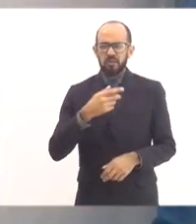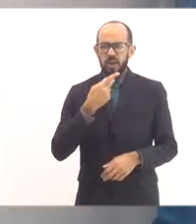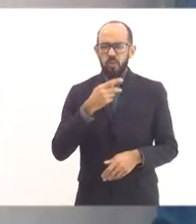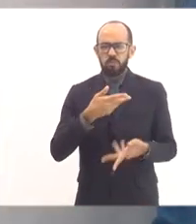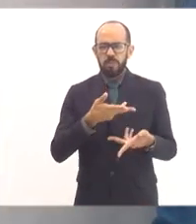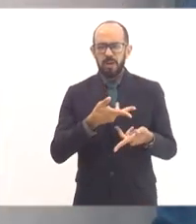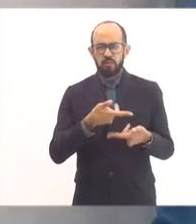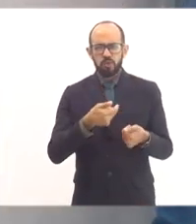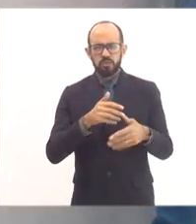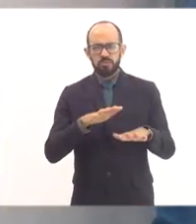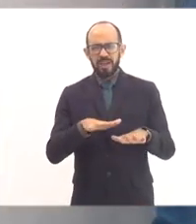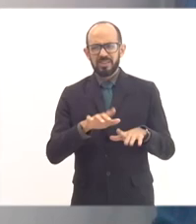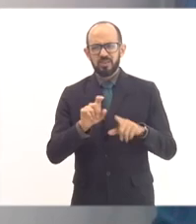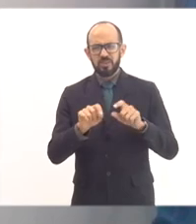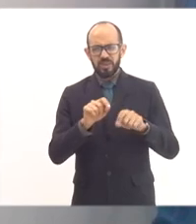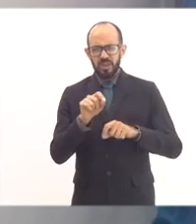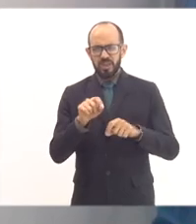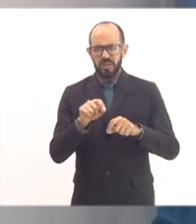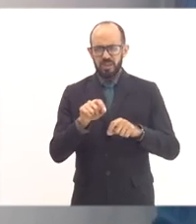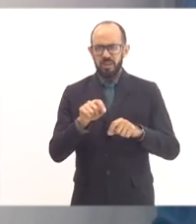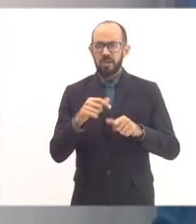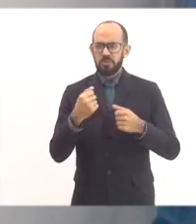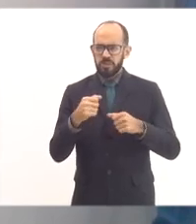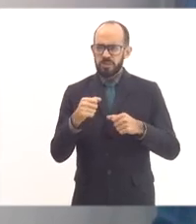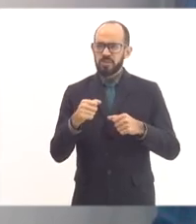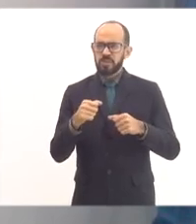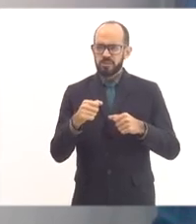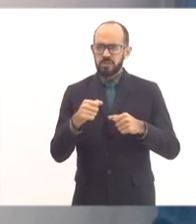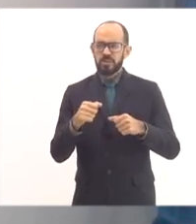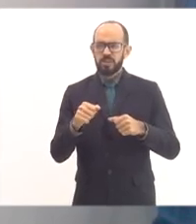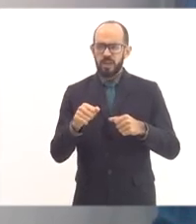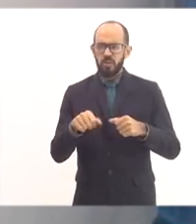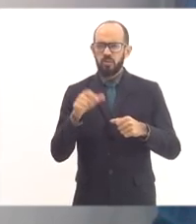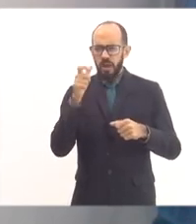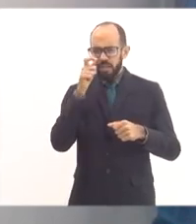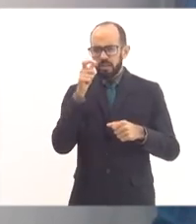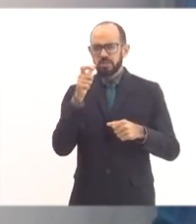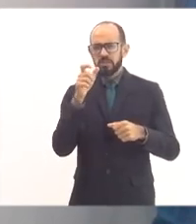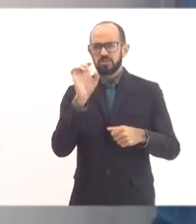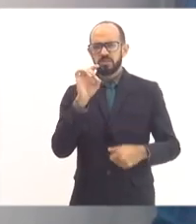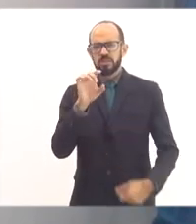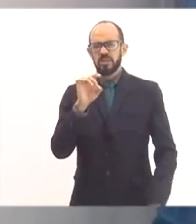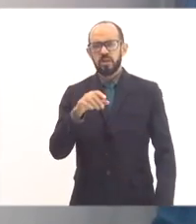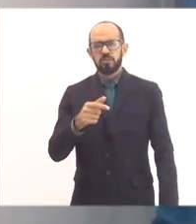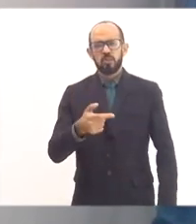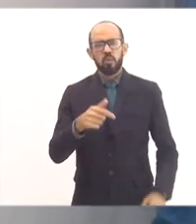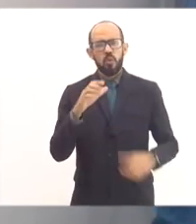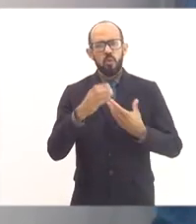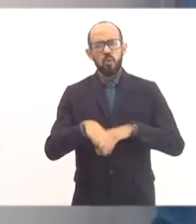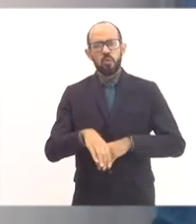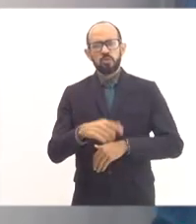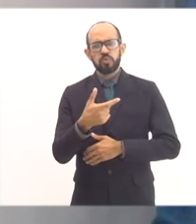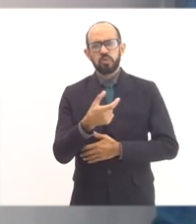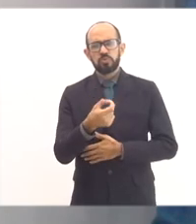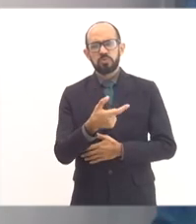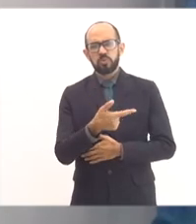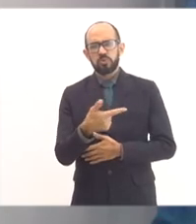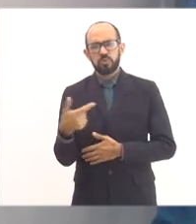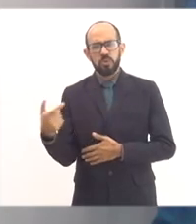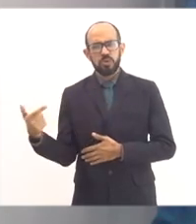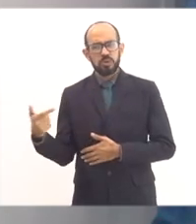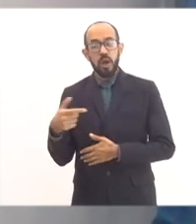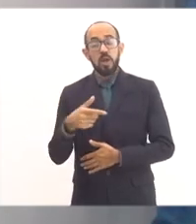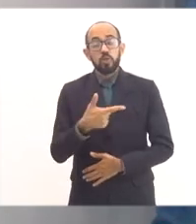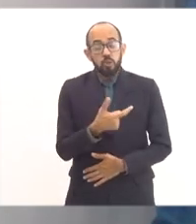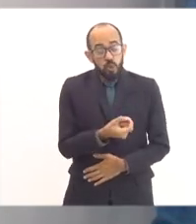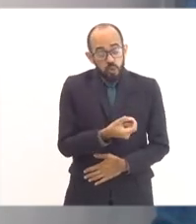aqui, mas, gente, eu acho que tinha que dar uma prioridade específica para o concurso de 2002. Porque nós, eu já sou avô,